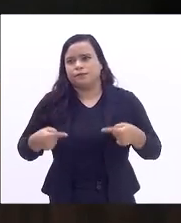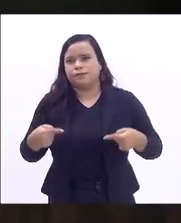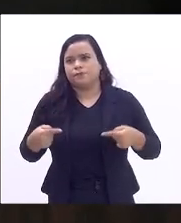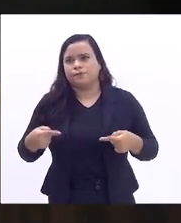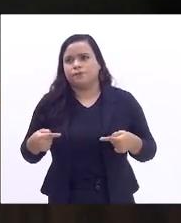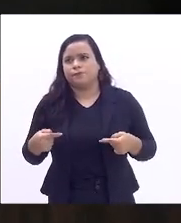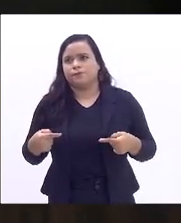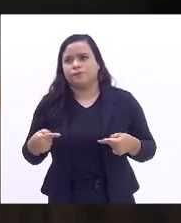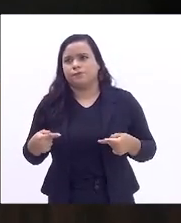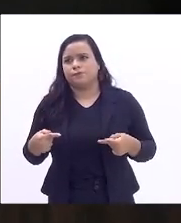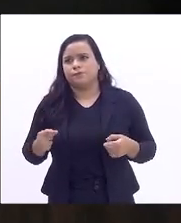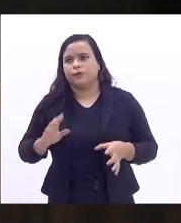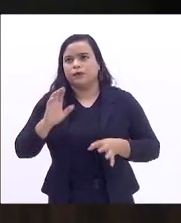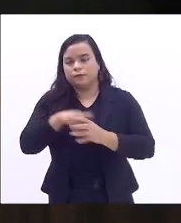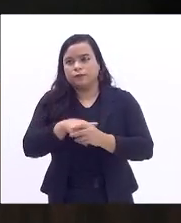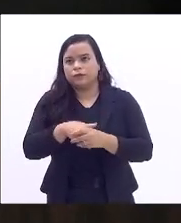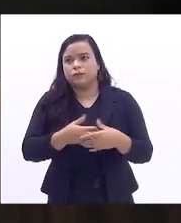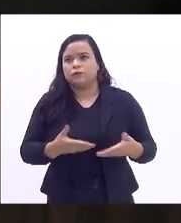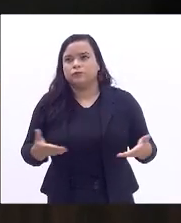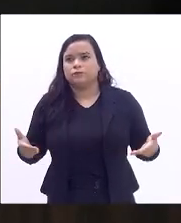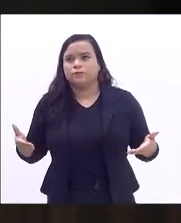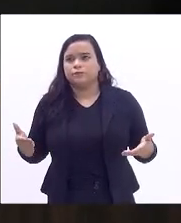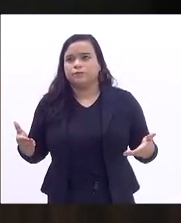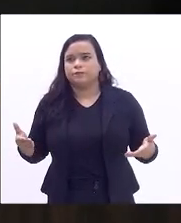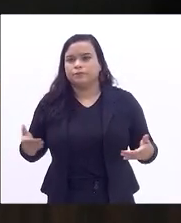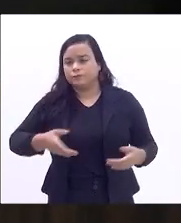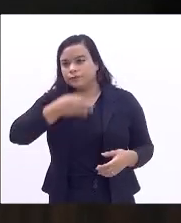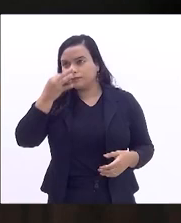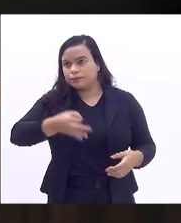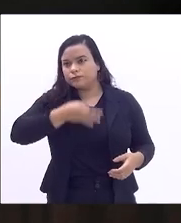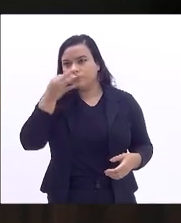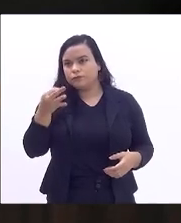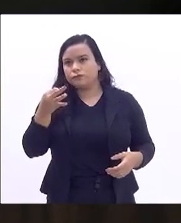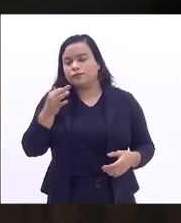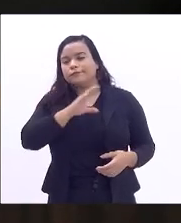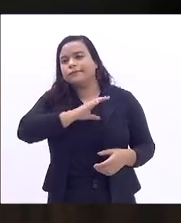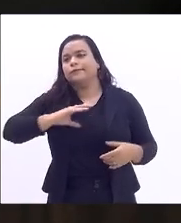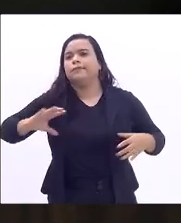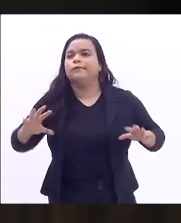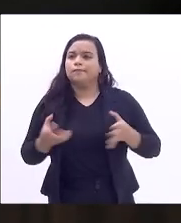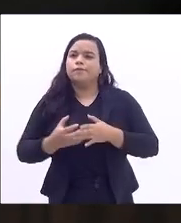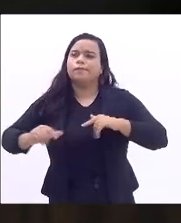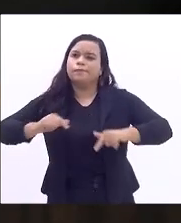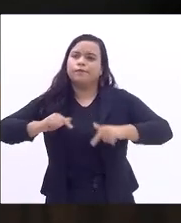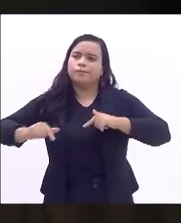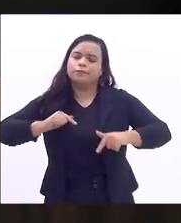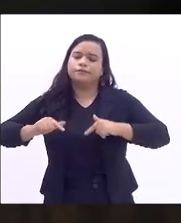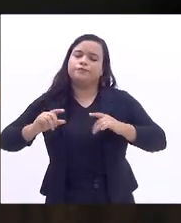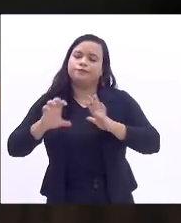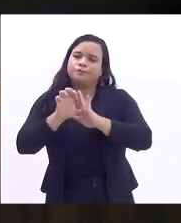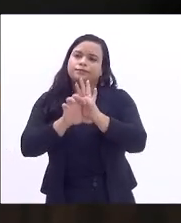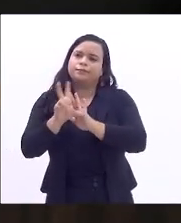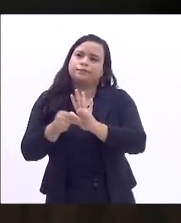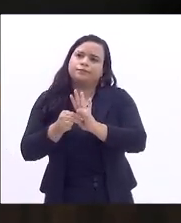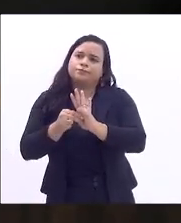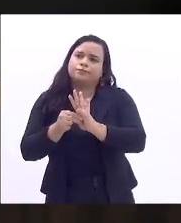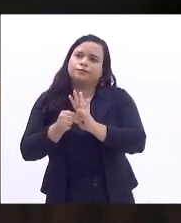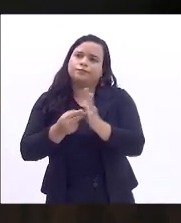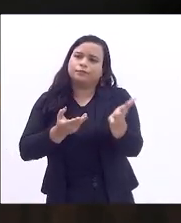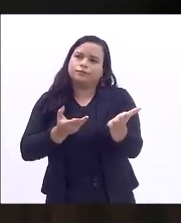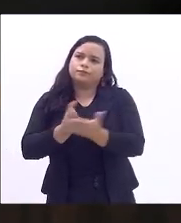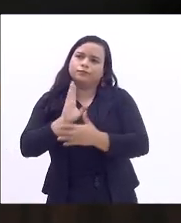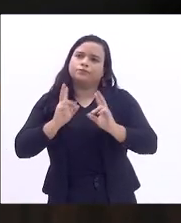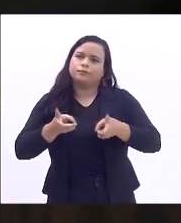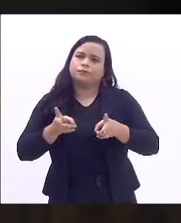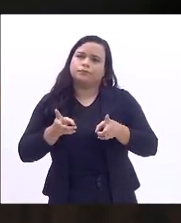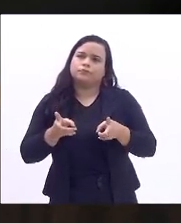discussão em votação o parecer da comissão de trabalho com emenda se eu tiver prova nesse